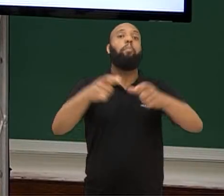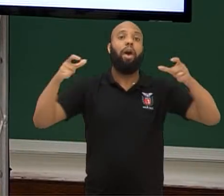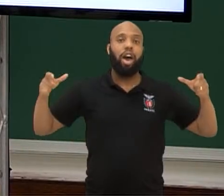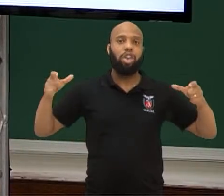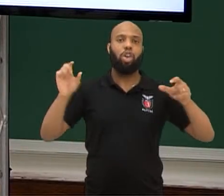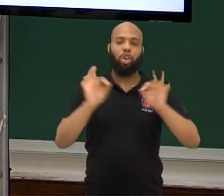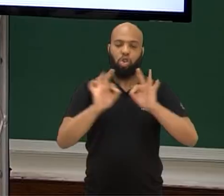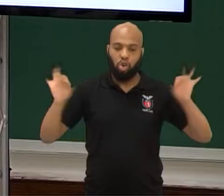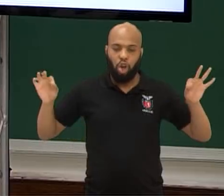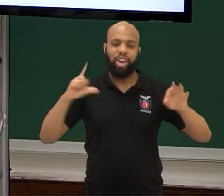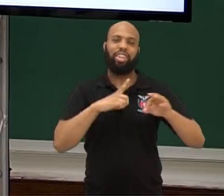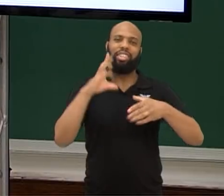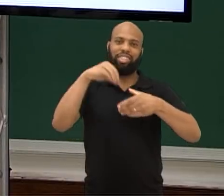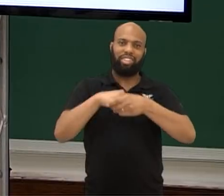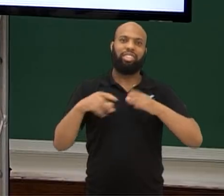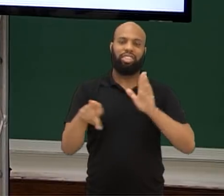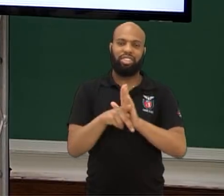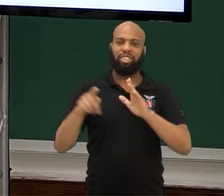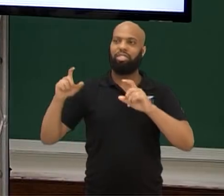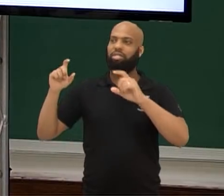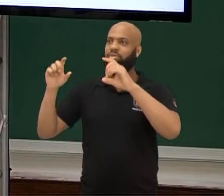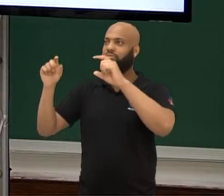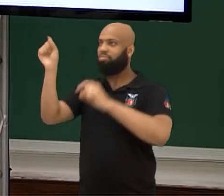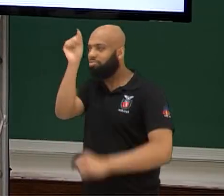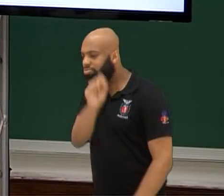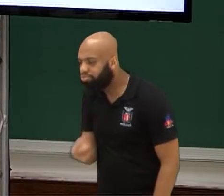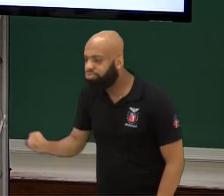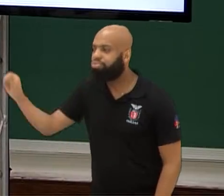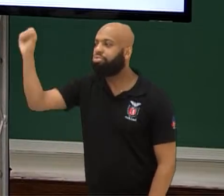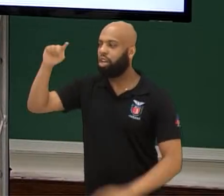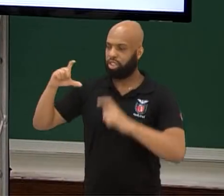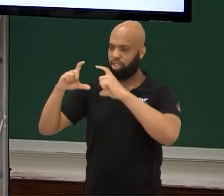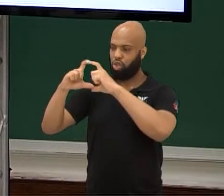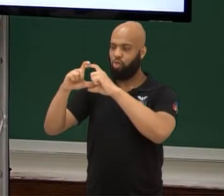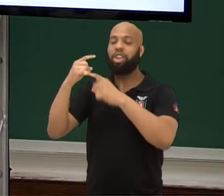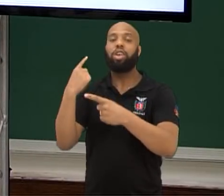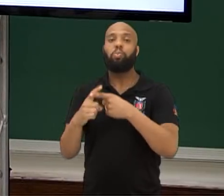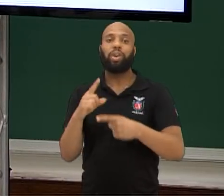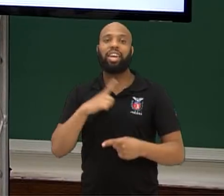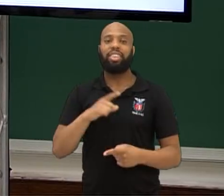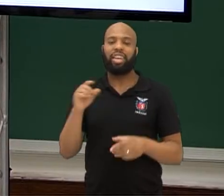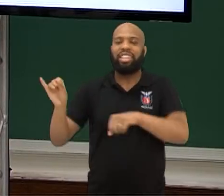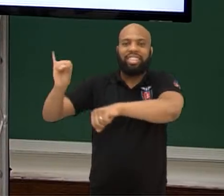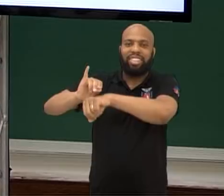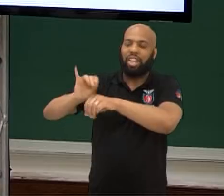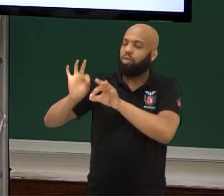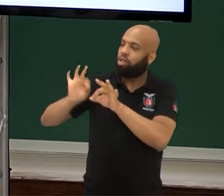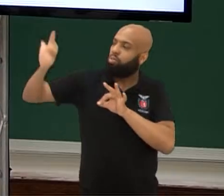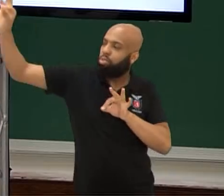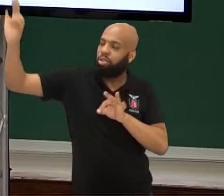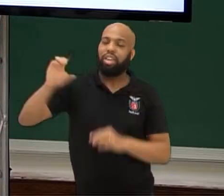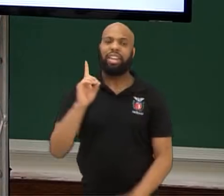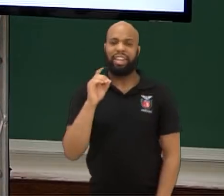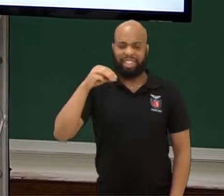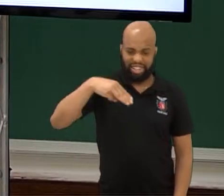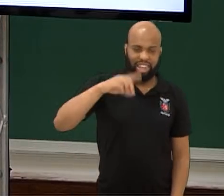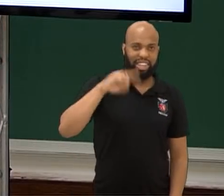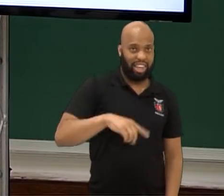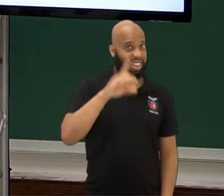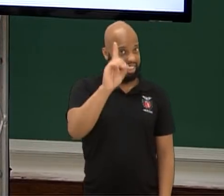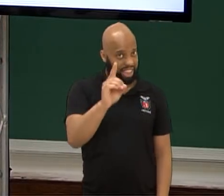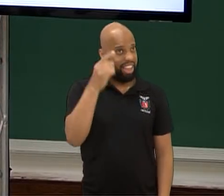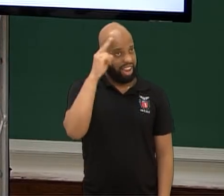da circunferência. Por quê? Porque ele passa justamente pelo centro. Quem que é o diâmetro mesmo?